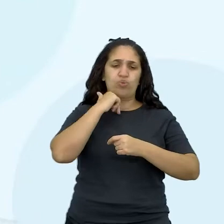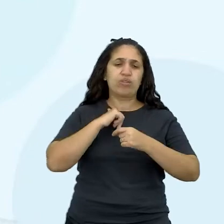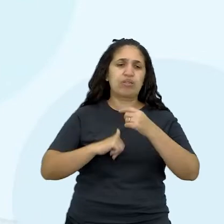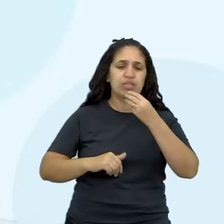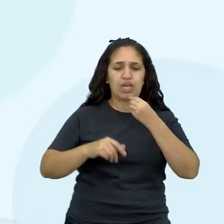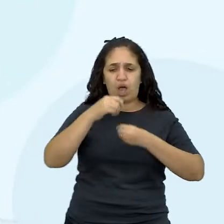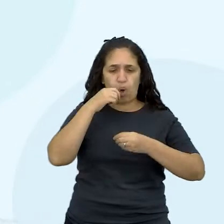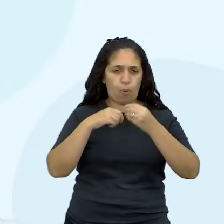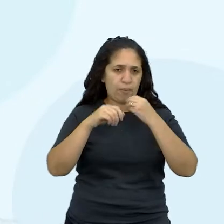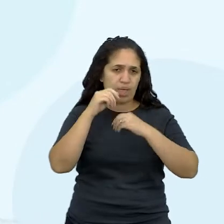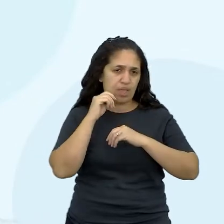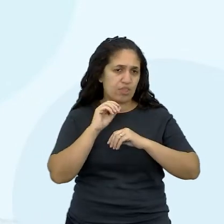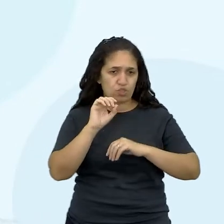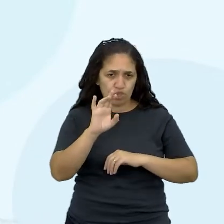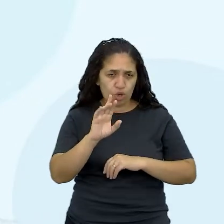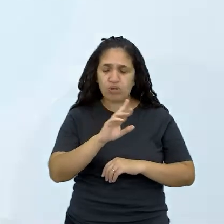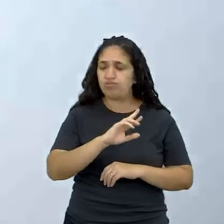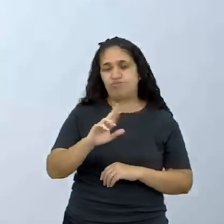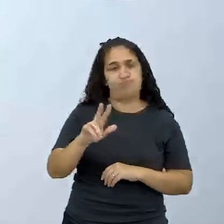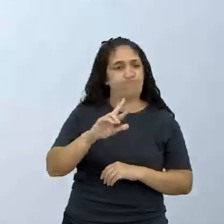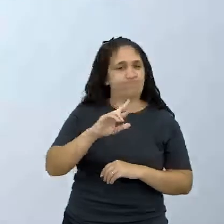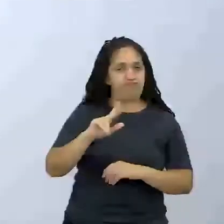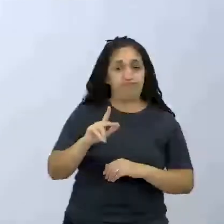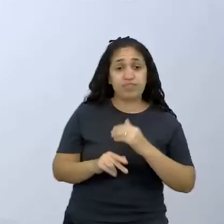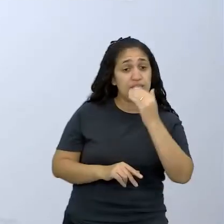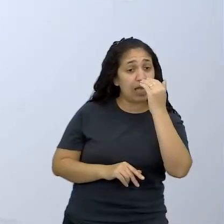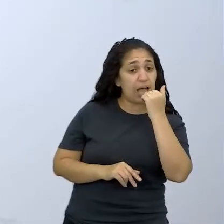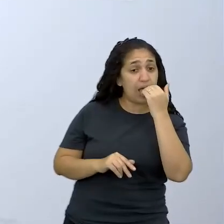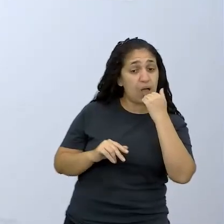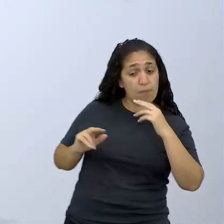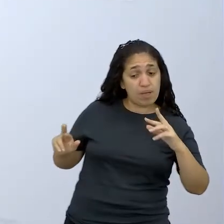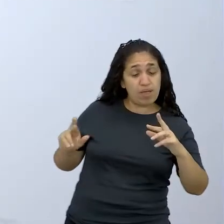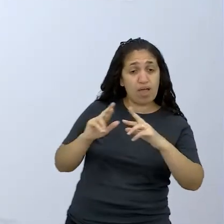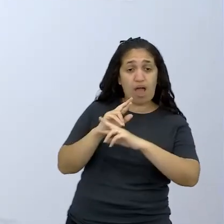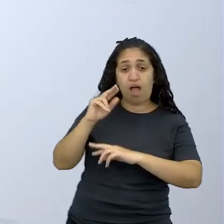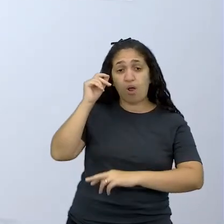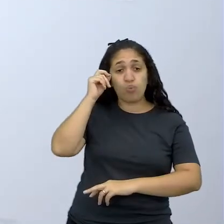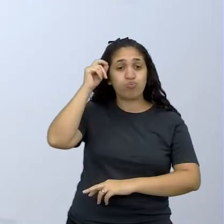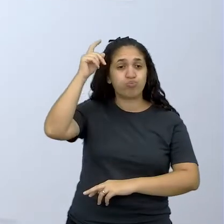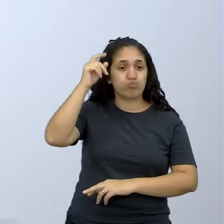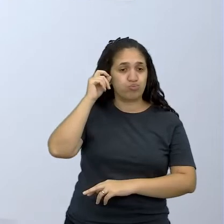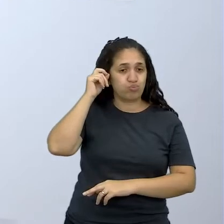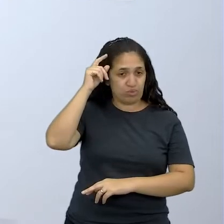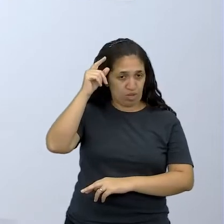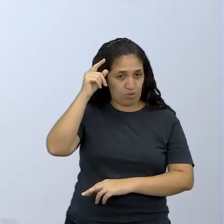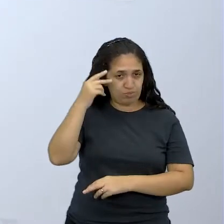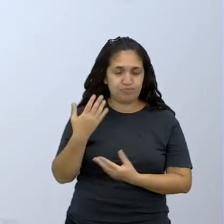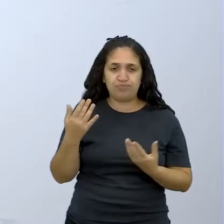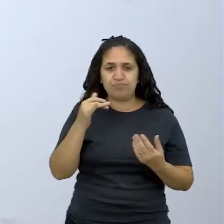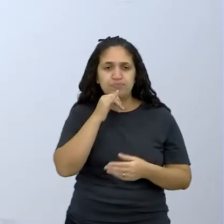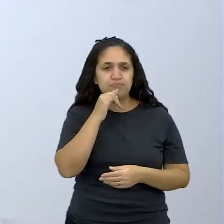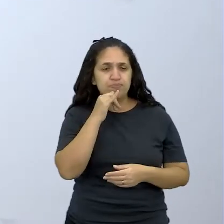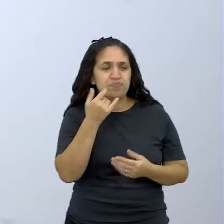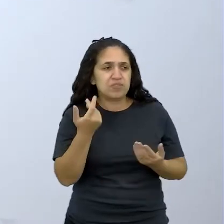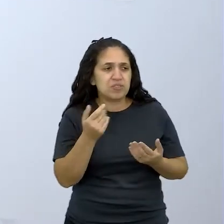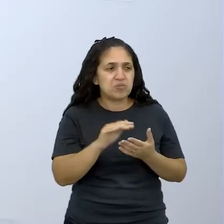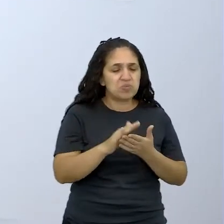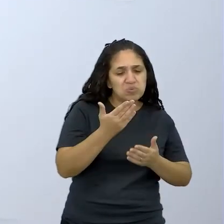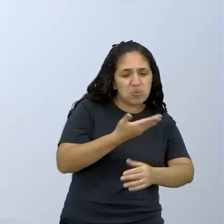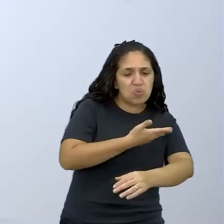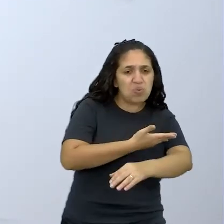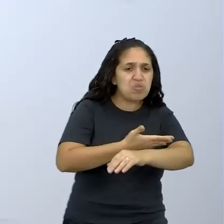ingerir alimentos, mas a alimentação também está relacionada com um fator cultural, como por exemplo, quais são os